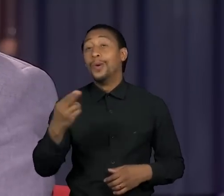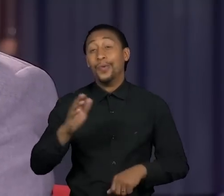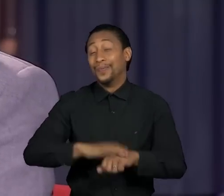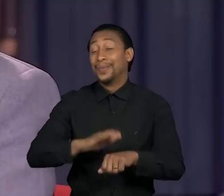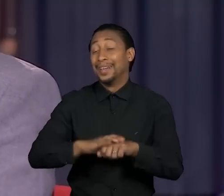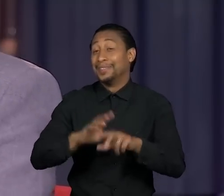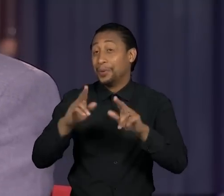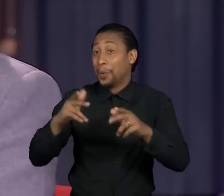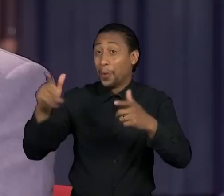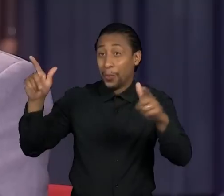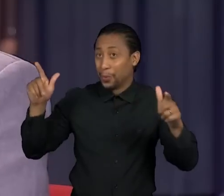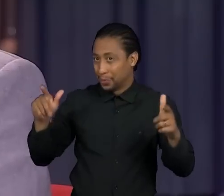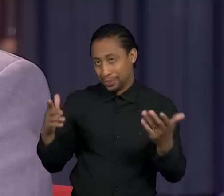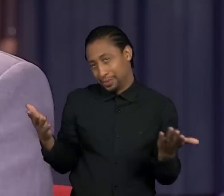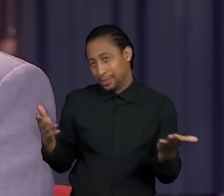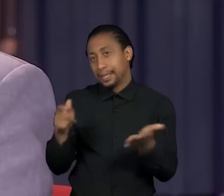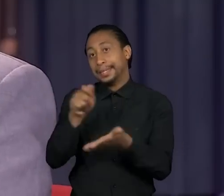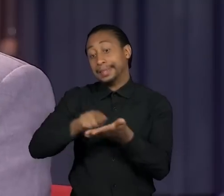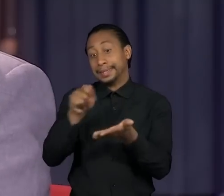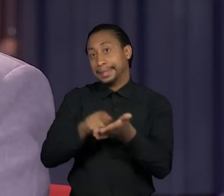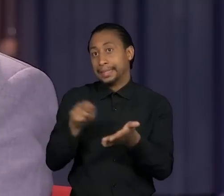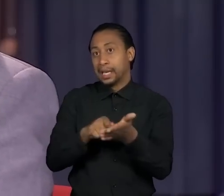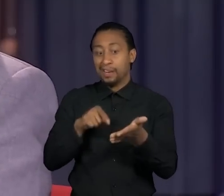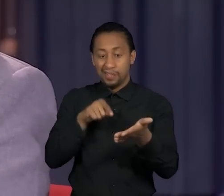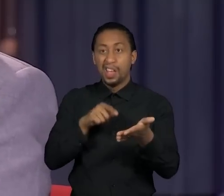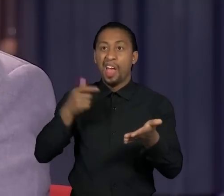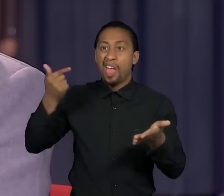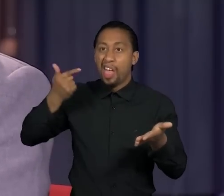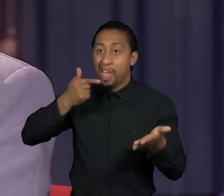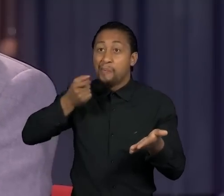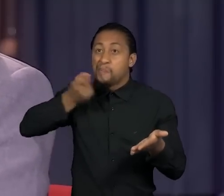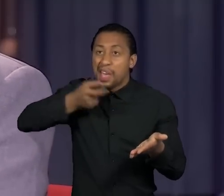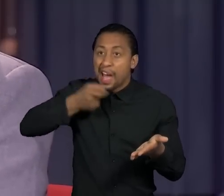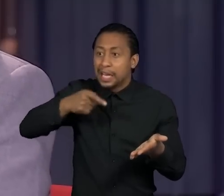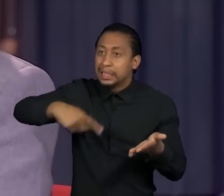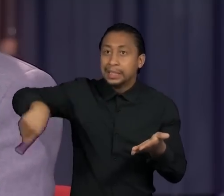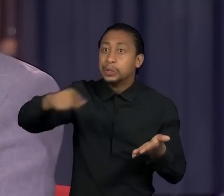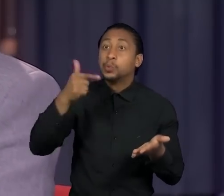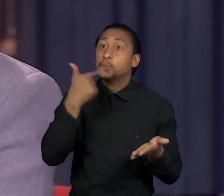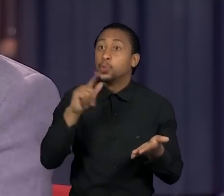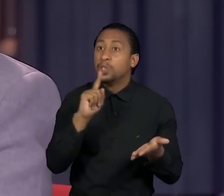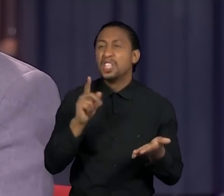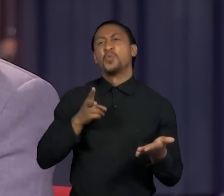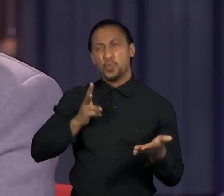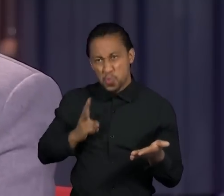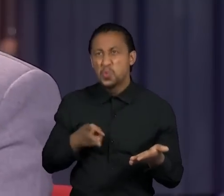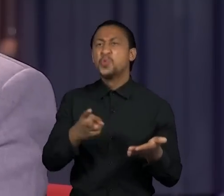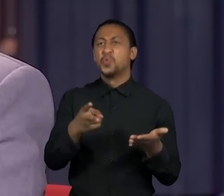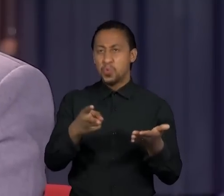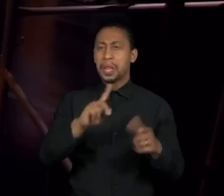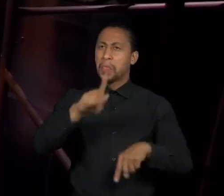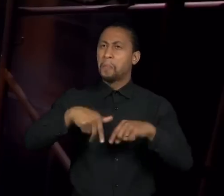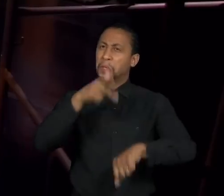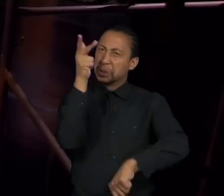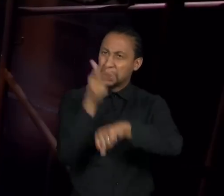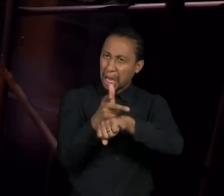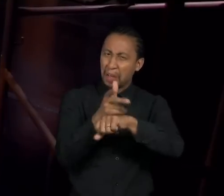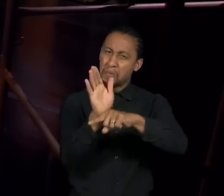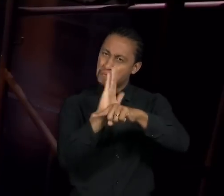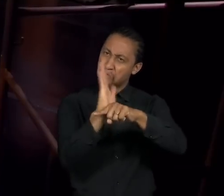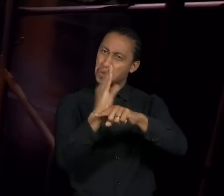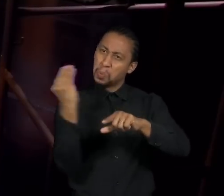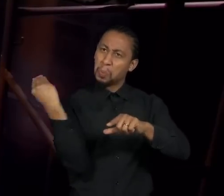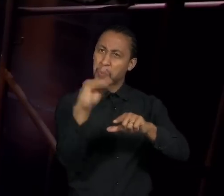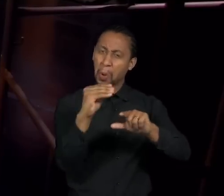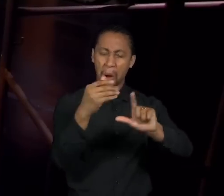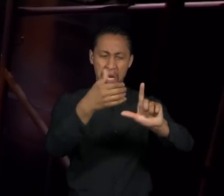que se apega muito à questão da criação. Ele continua fazendo a piada ruim, vai pro streaming com a piada ruim e faz sucesso com